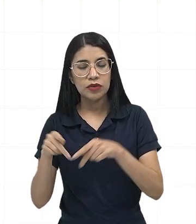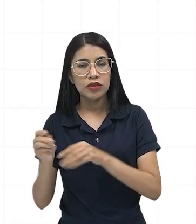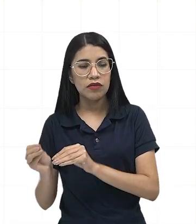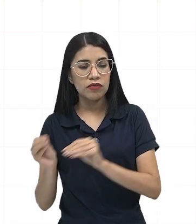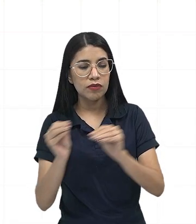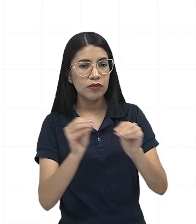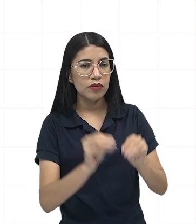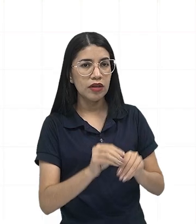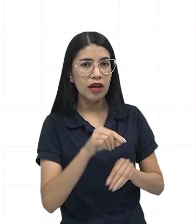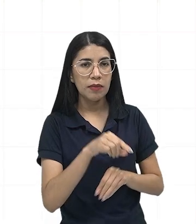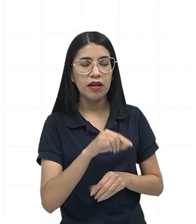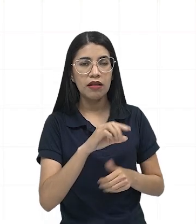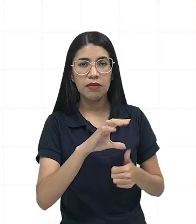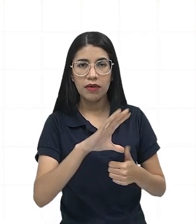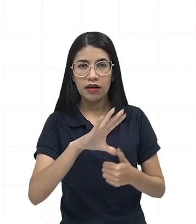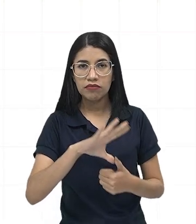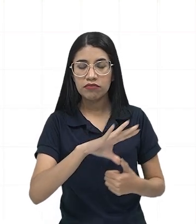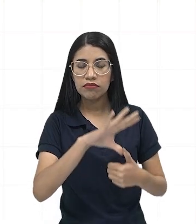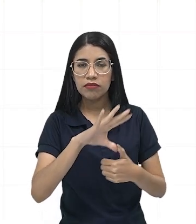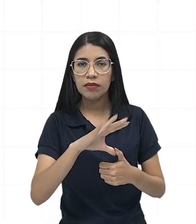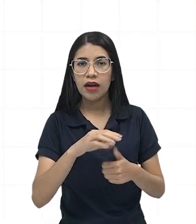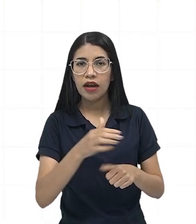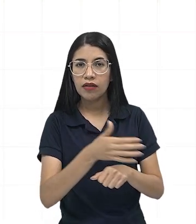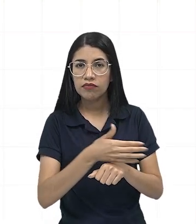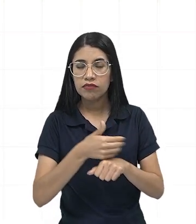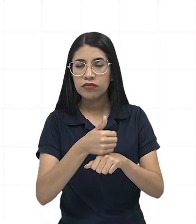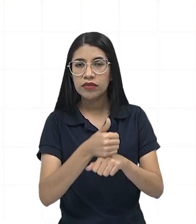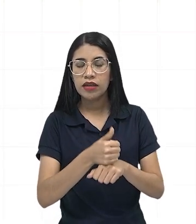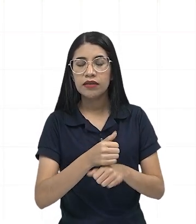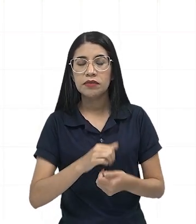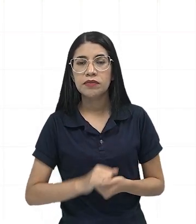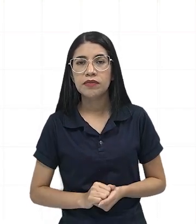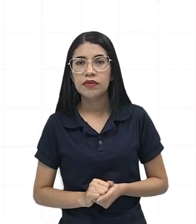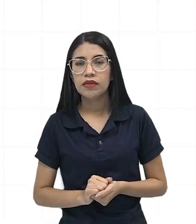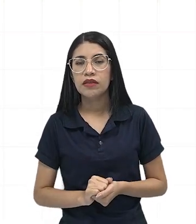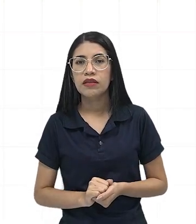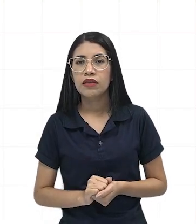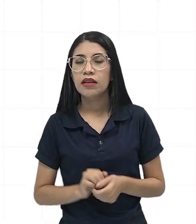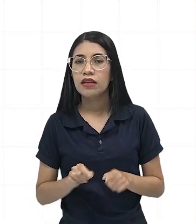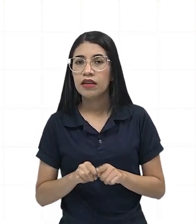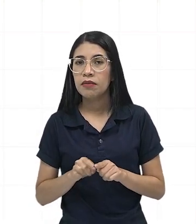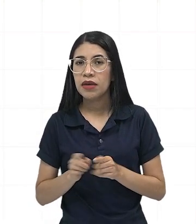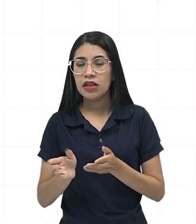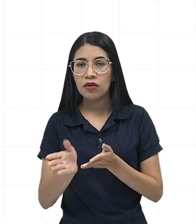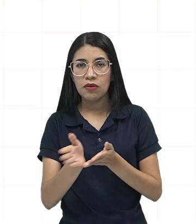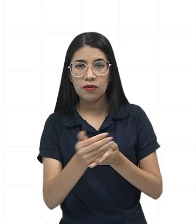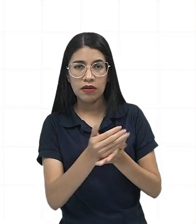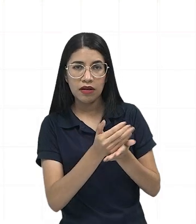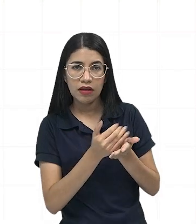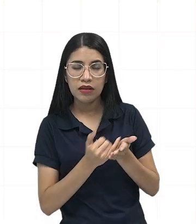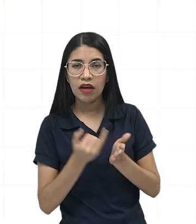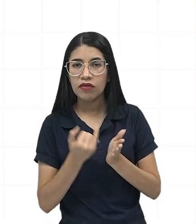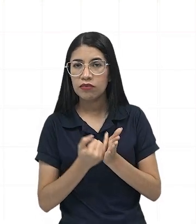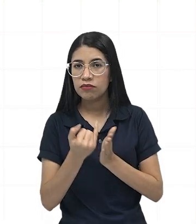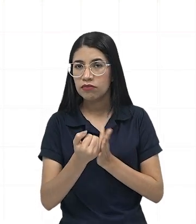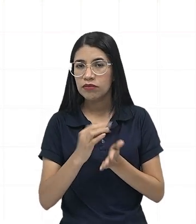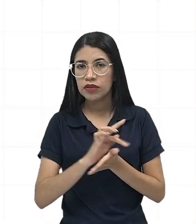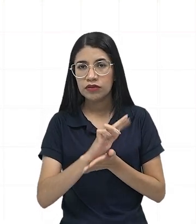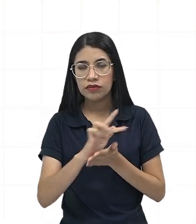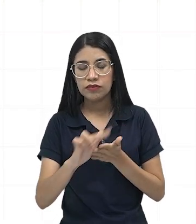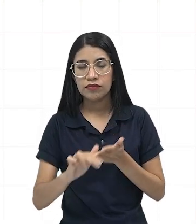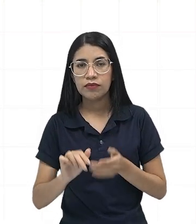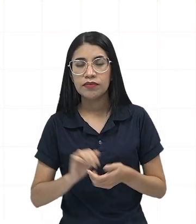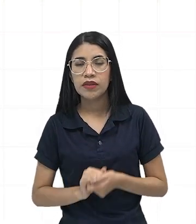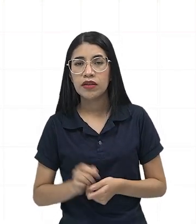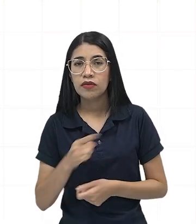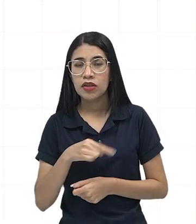então serão chamados de colonos, tá? Que era denominada para o recolhimento de tributos. Quando vocês